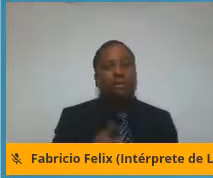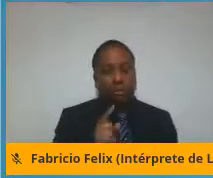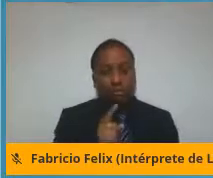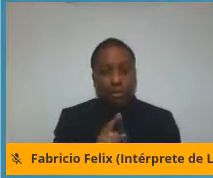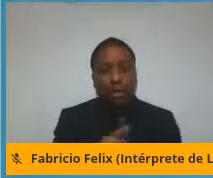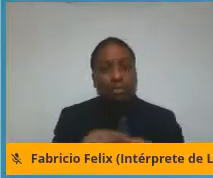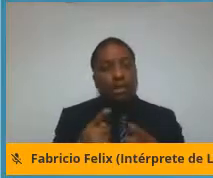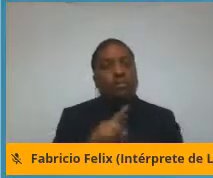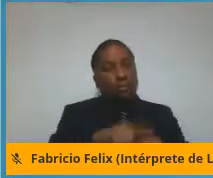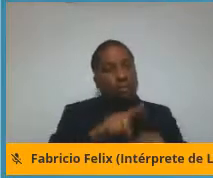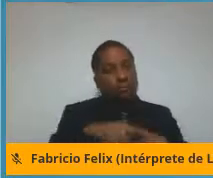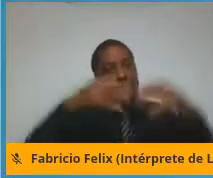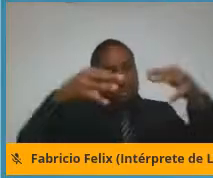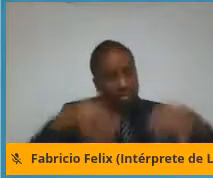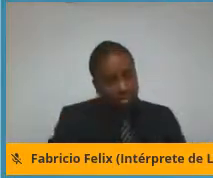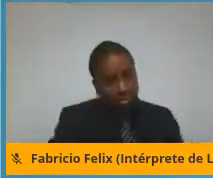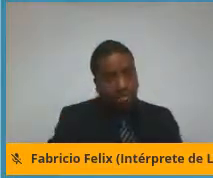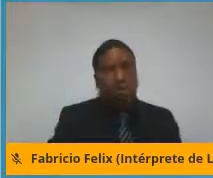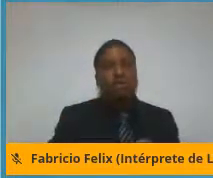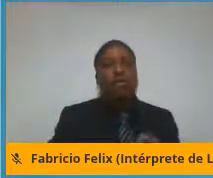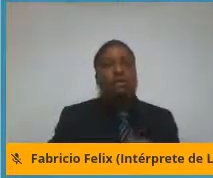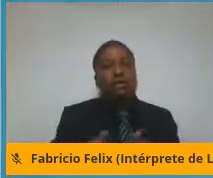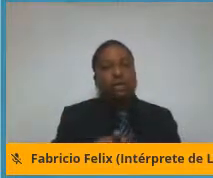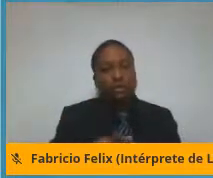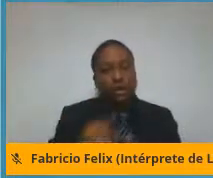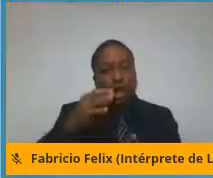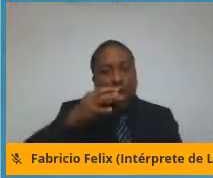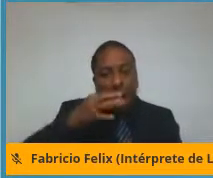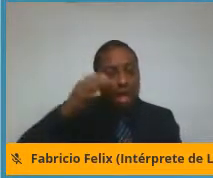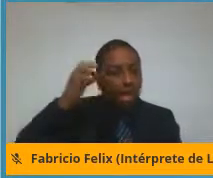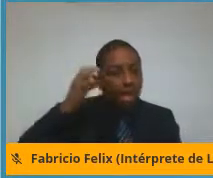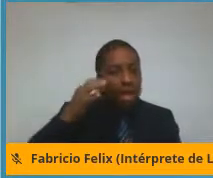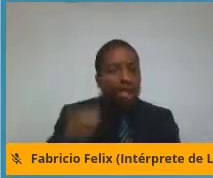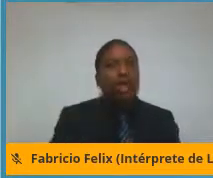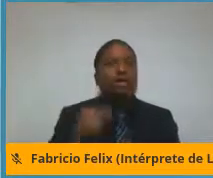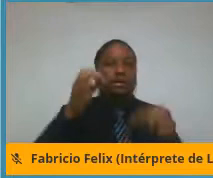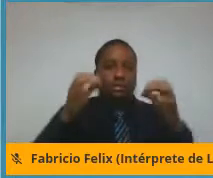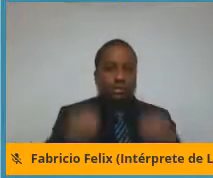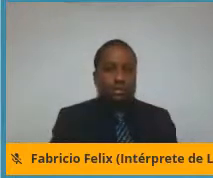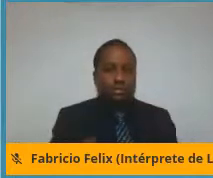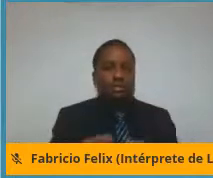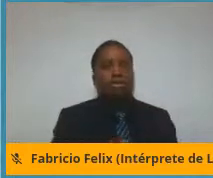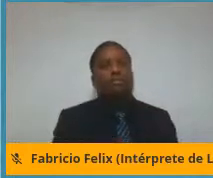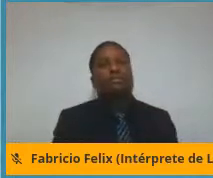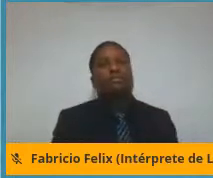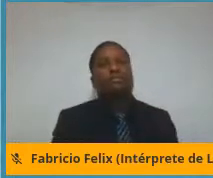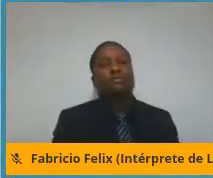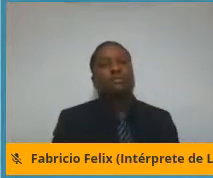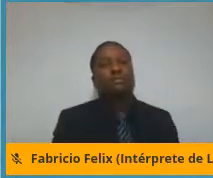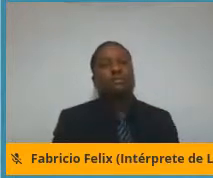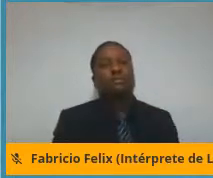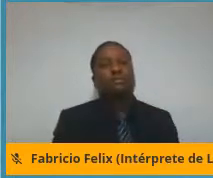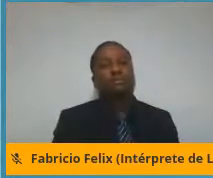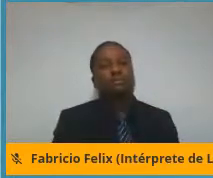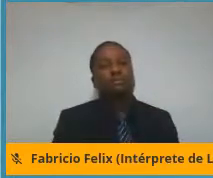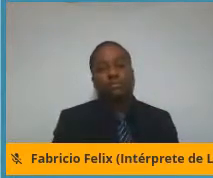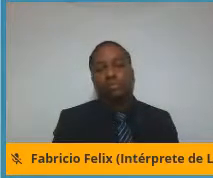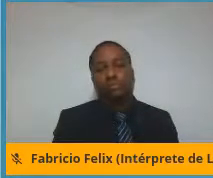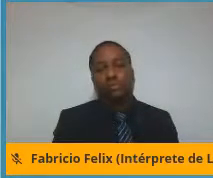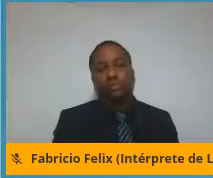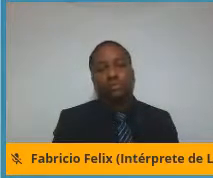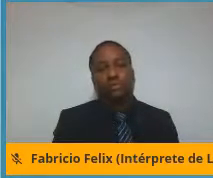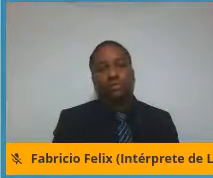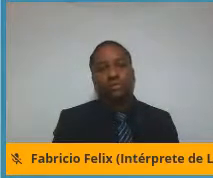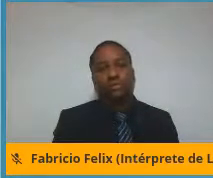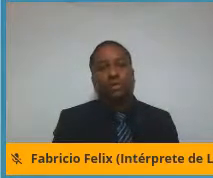desde que seja feita uma coleta de maneira adequada também. Vamos passar aqui só um pouquinho de um